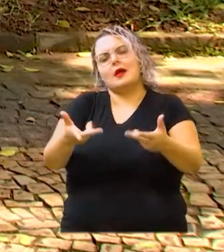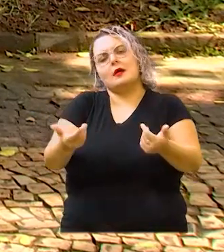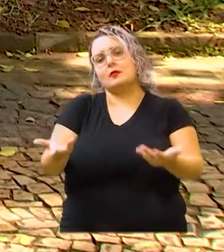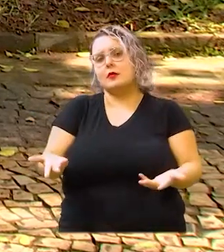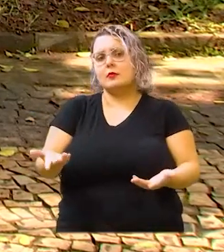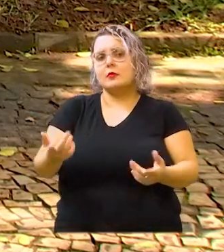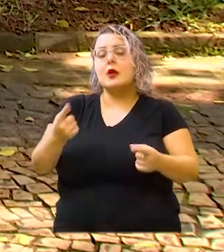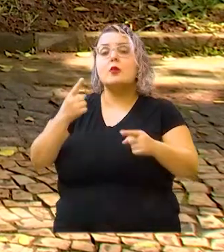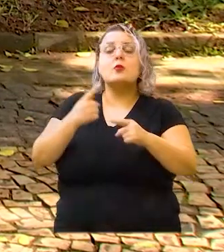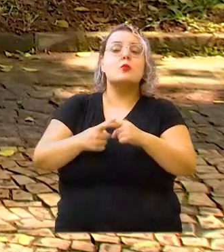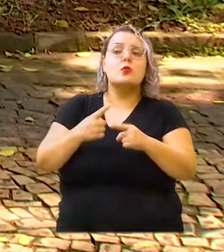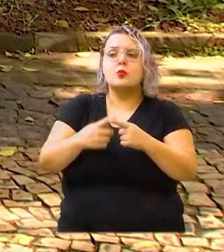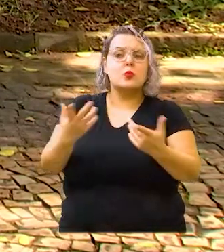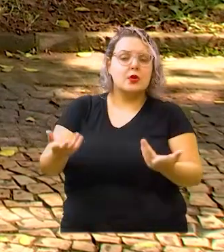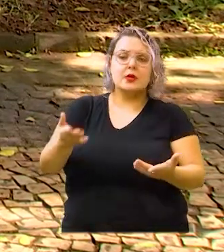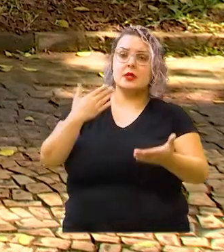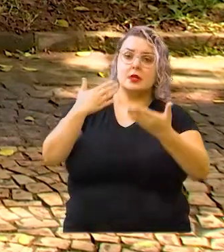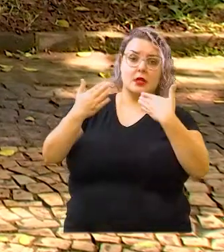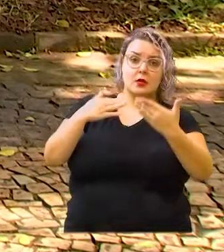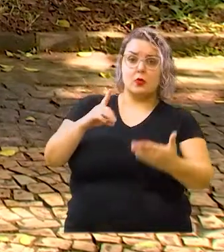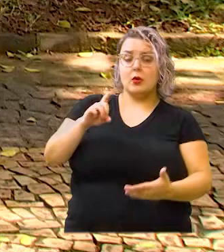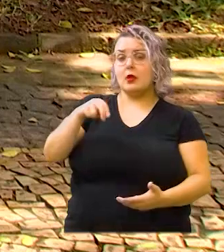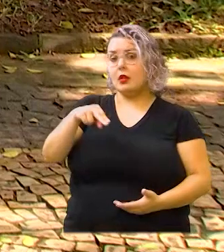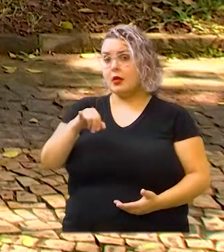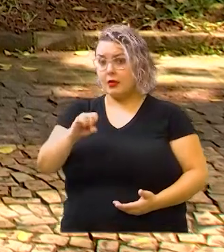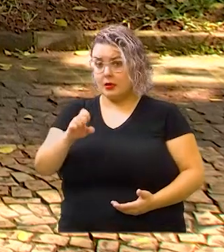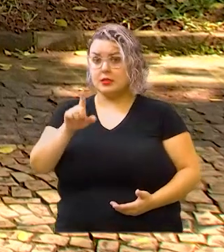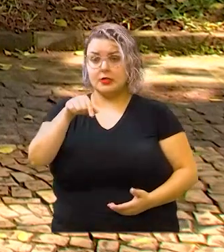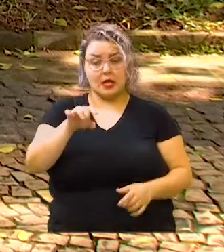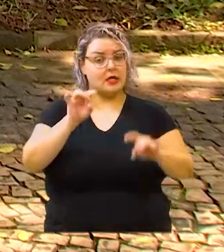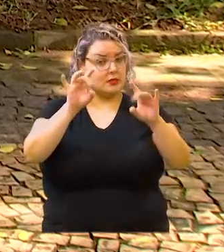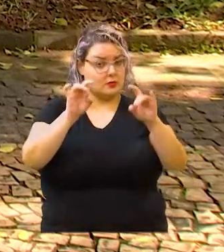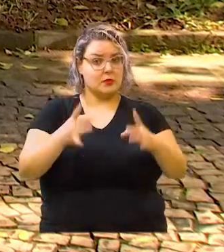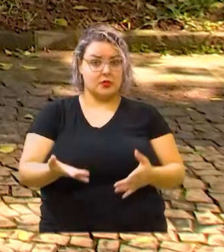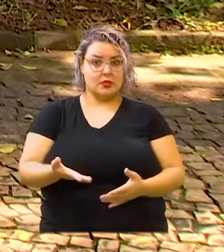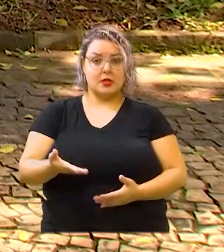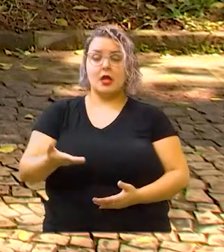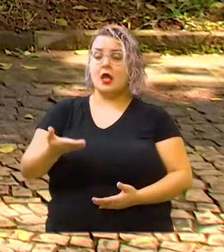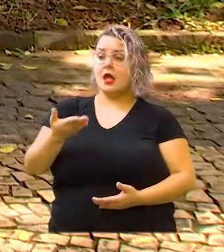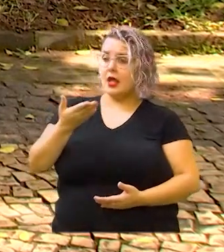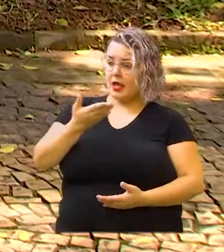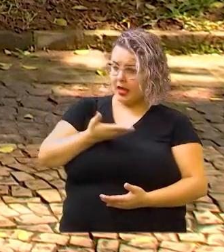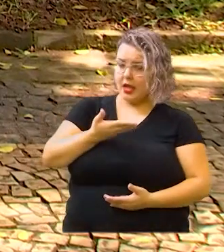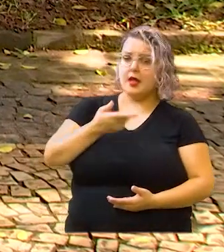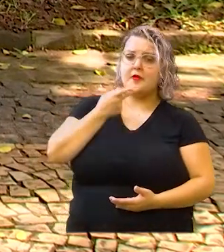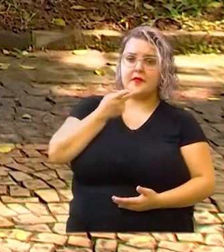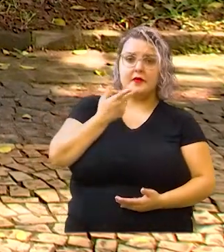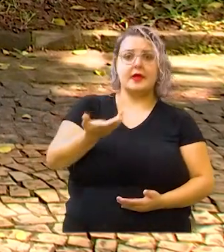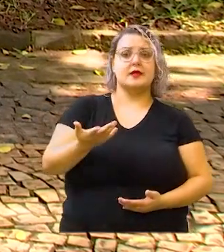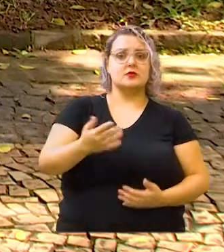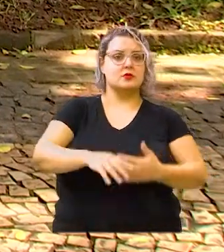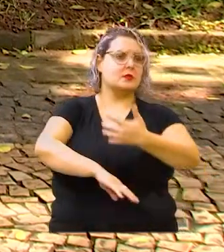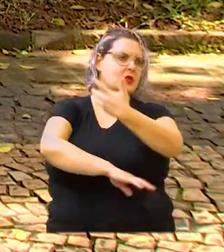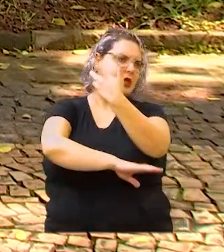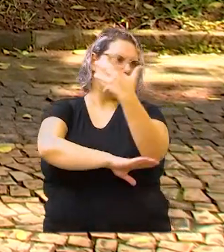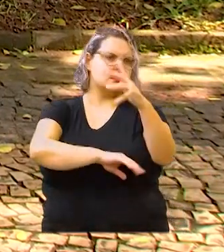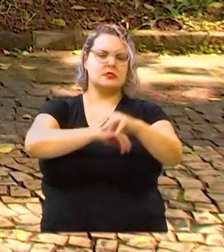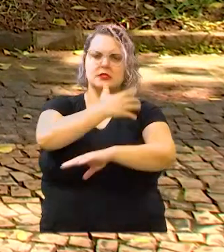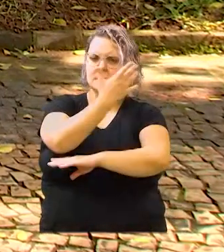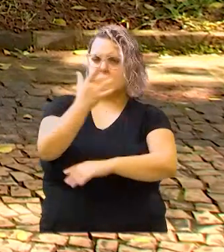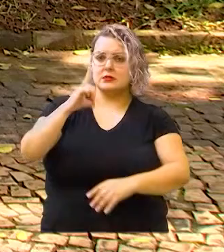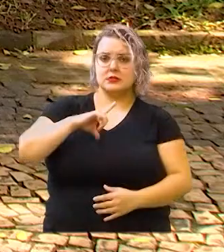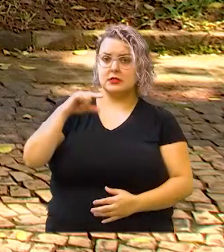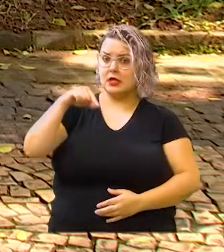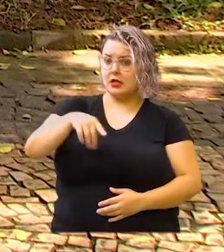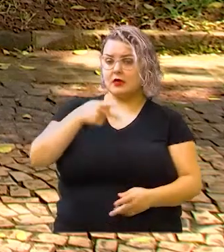maravilhoso. Mas por que a gente está batendo um papo com a Denise, né, que é especialista? Ela vai falar sobre as árvores que tem aqui na Praça Carlos